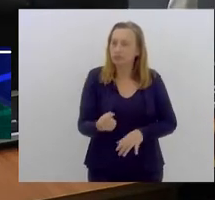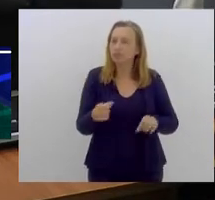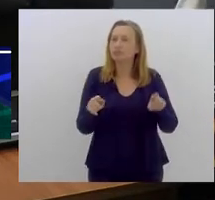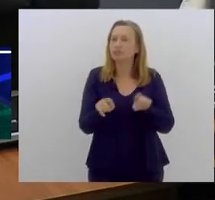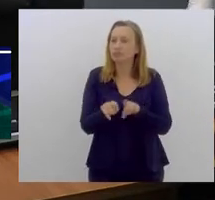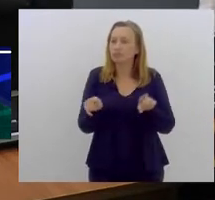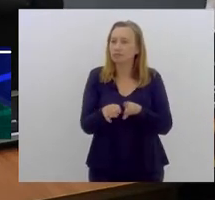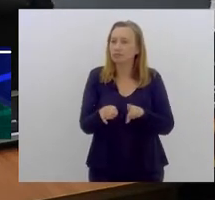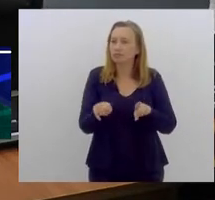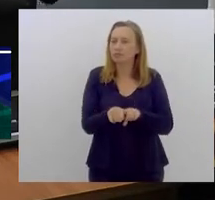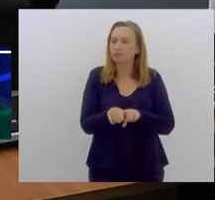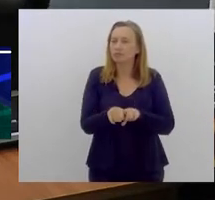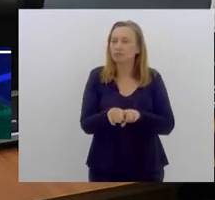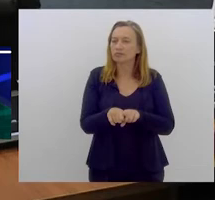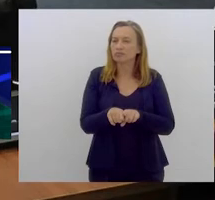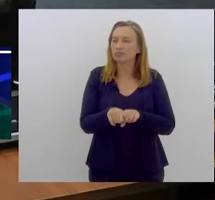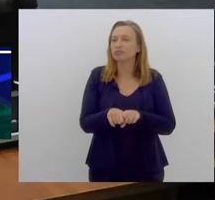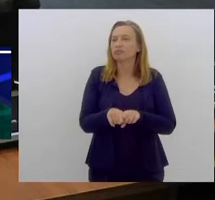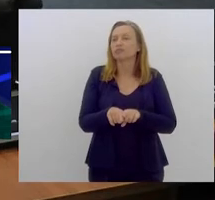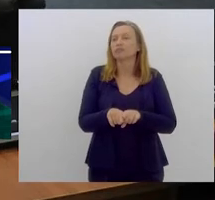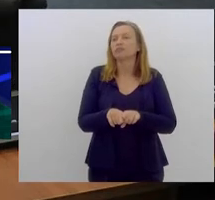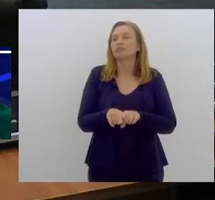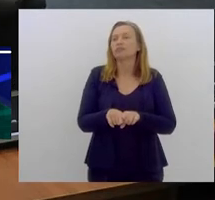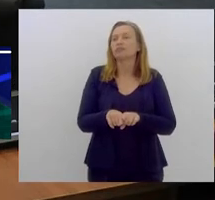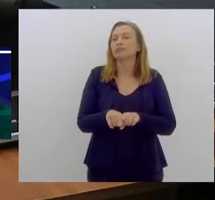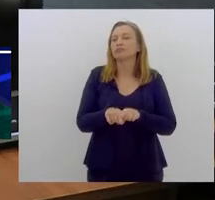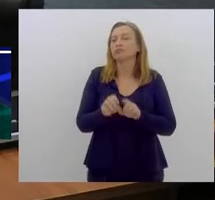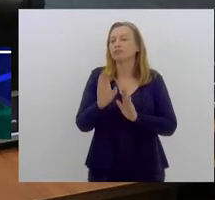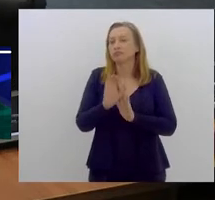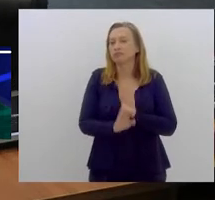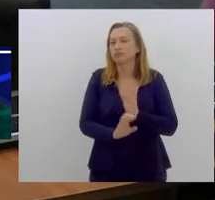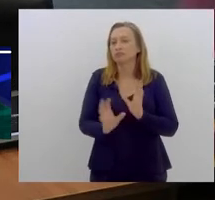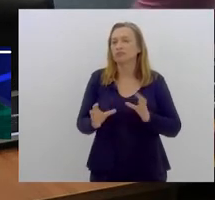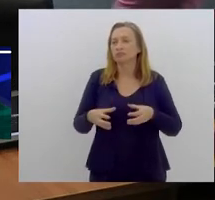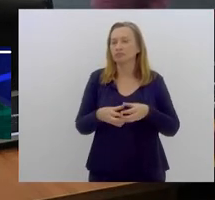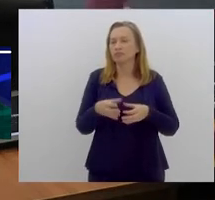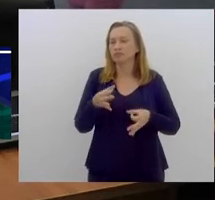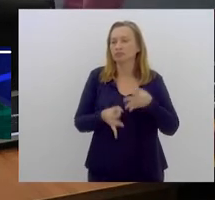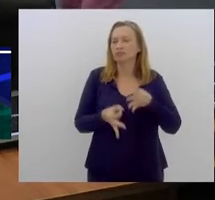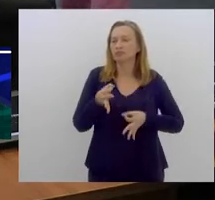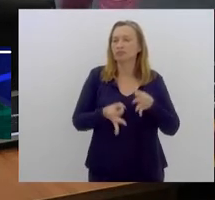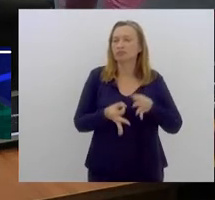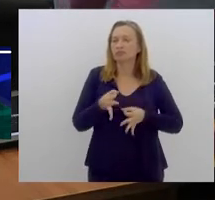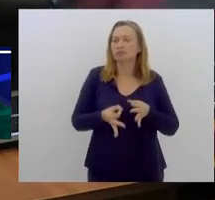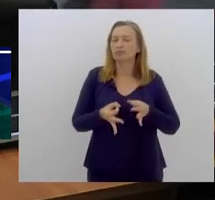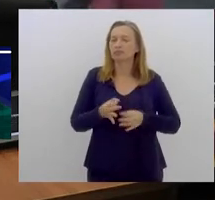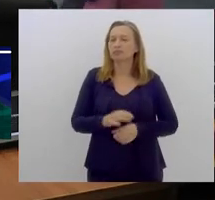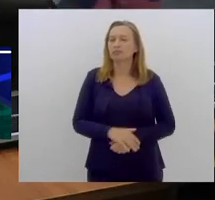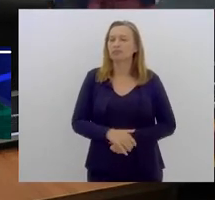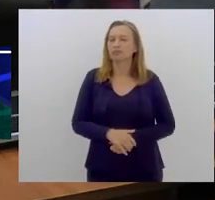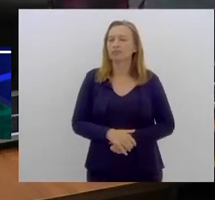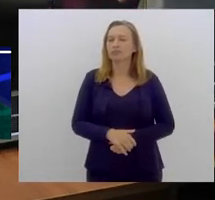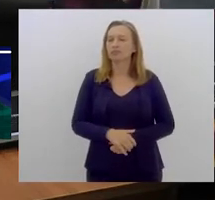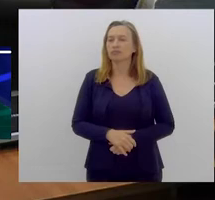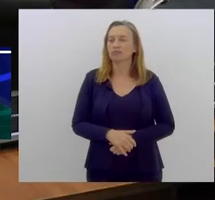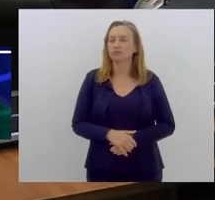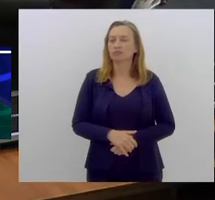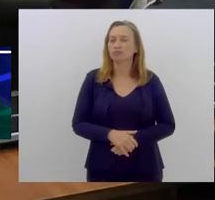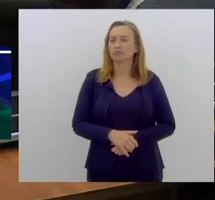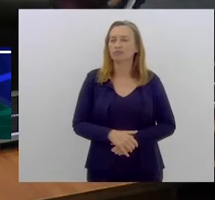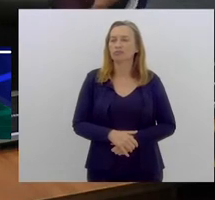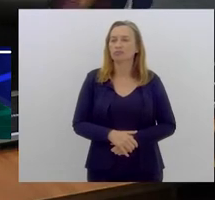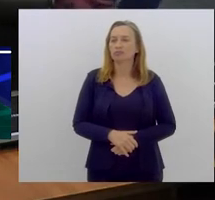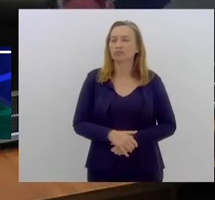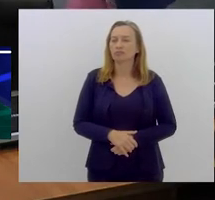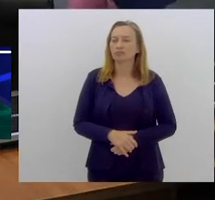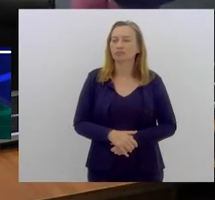também emendas da Comissão de Constituição e Justiça. Assim posto, emito